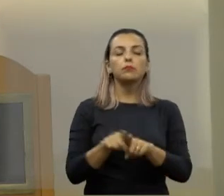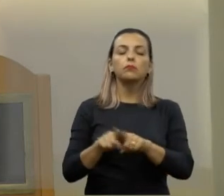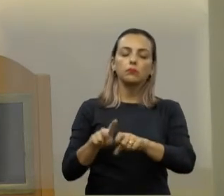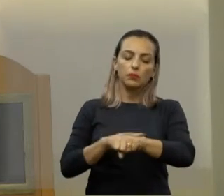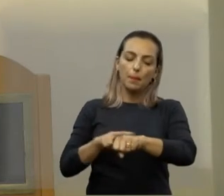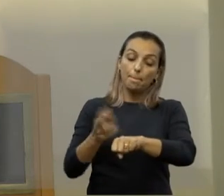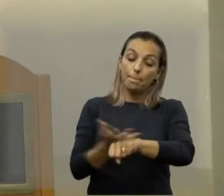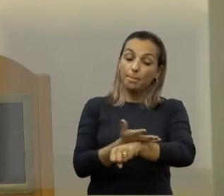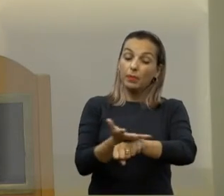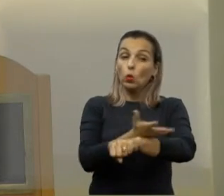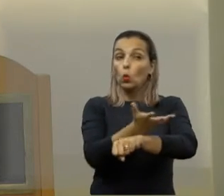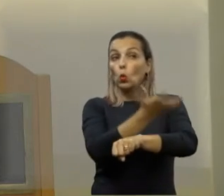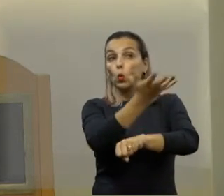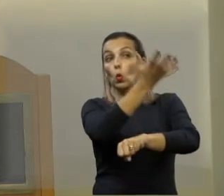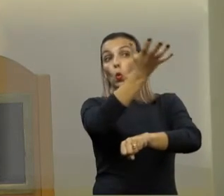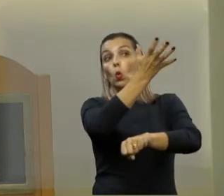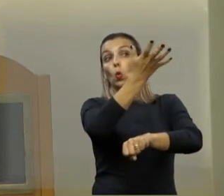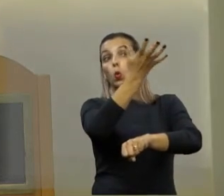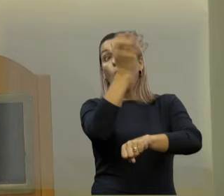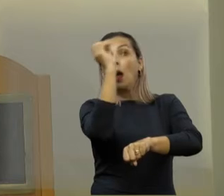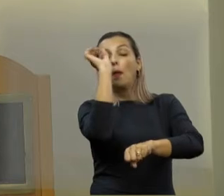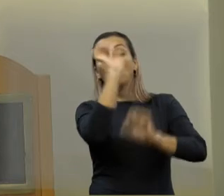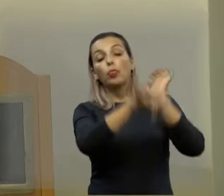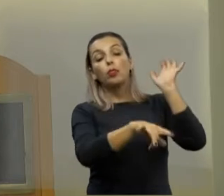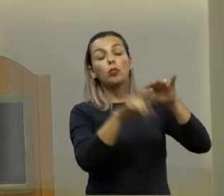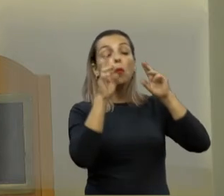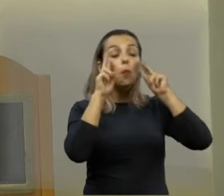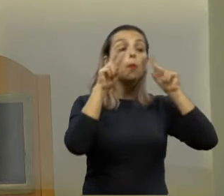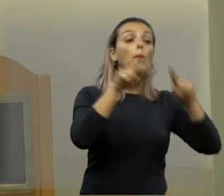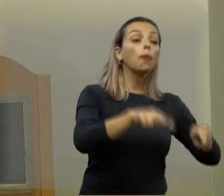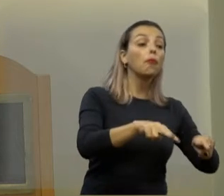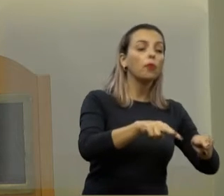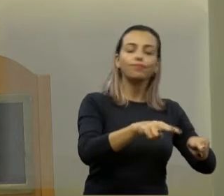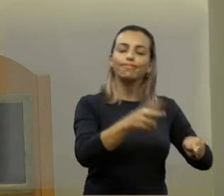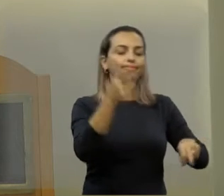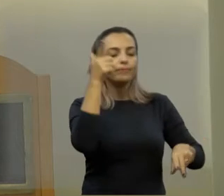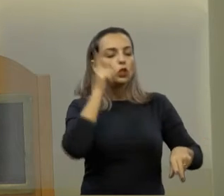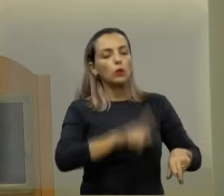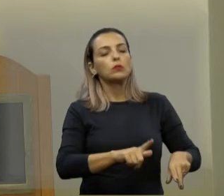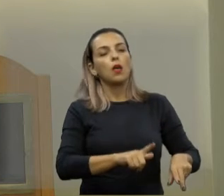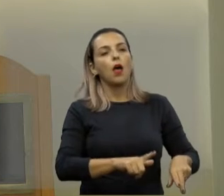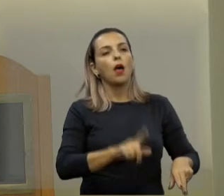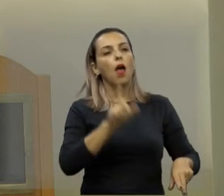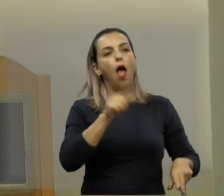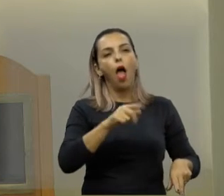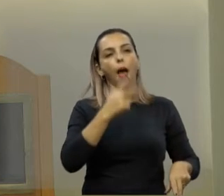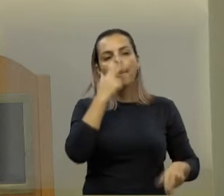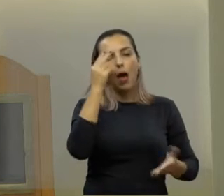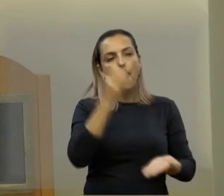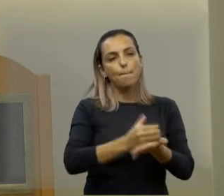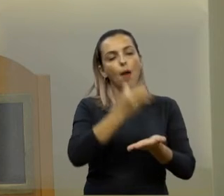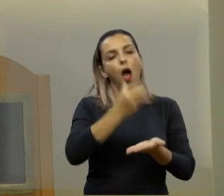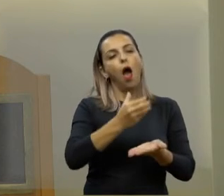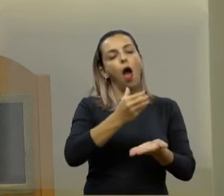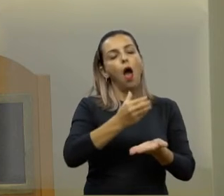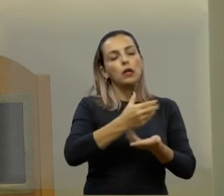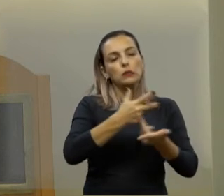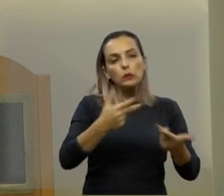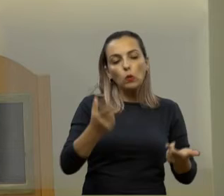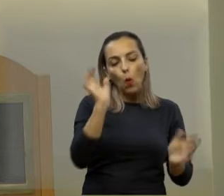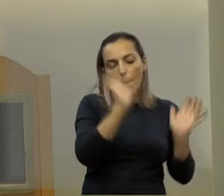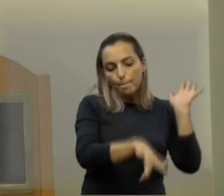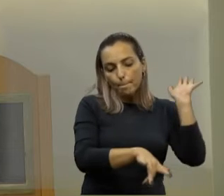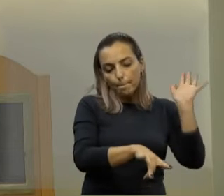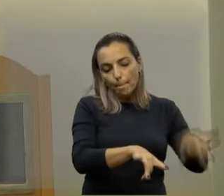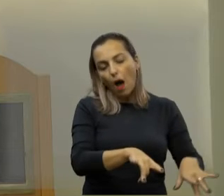autômato alta eles jogam as coisas você não vê você pode ver lá uma lata qual já disse aqui uma xícara um copo